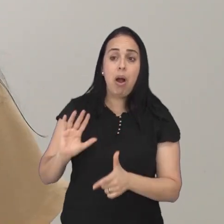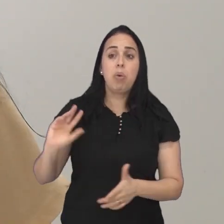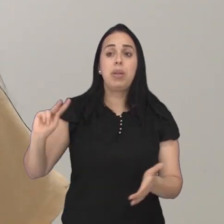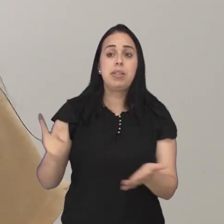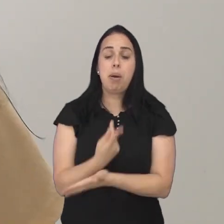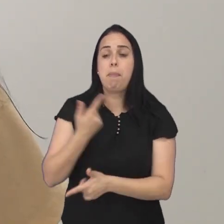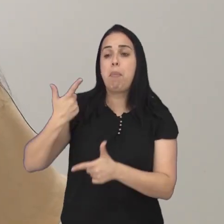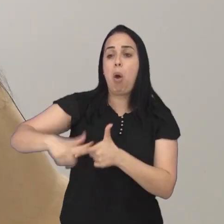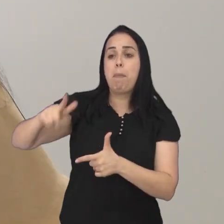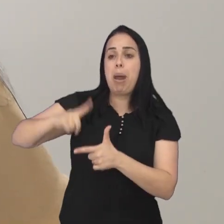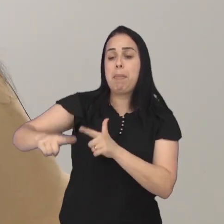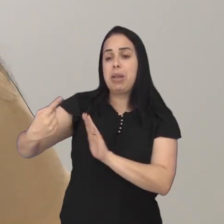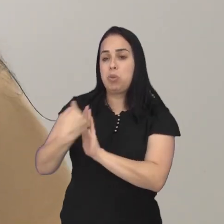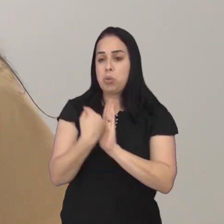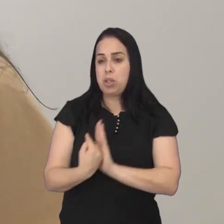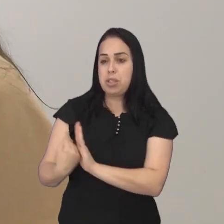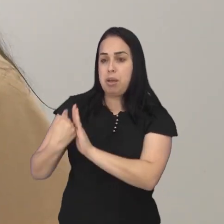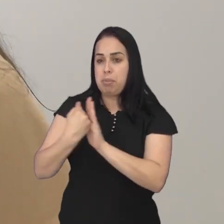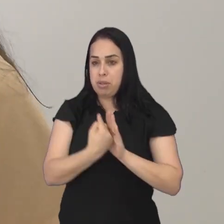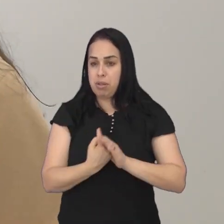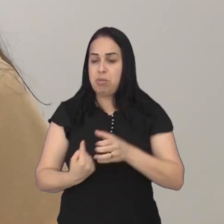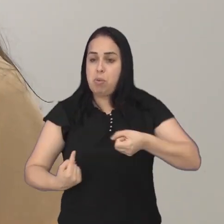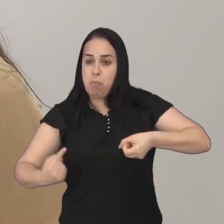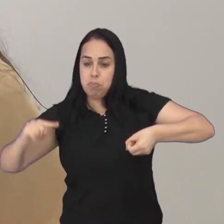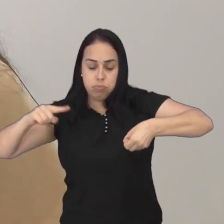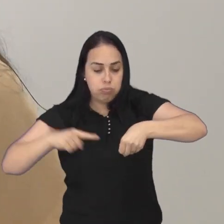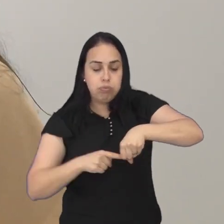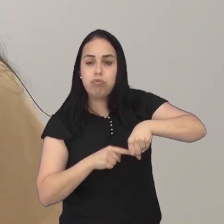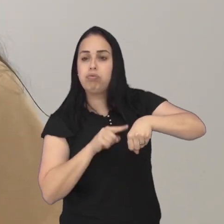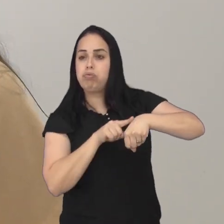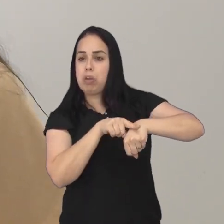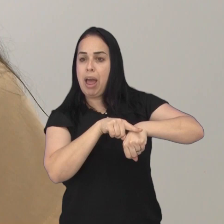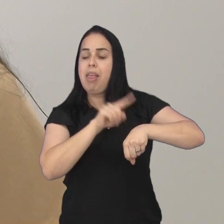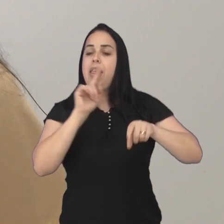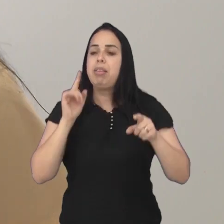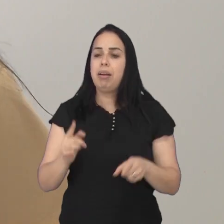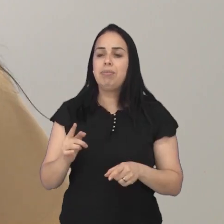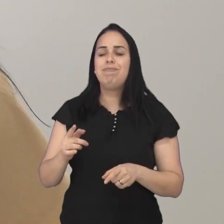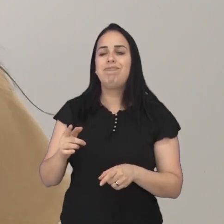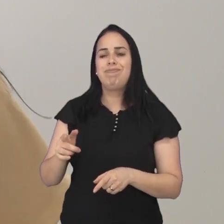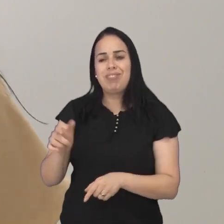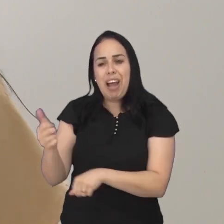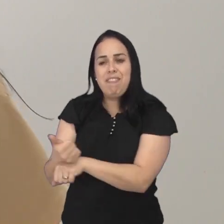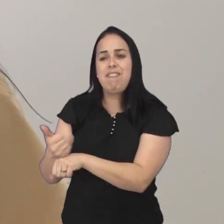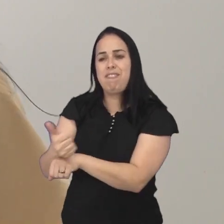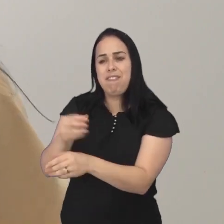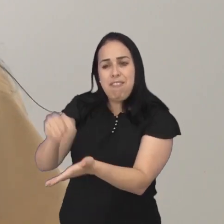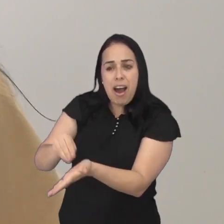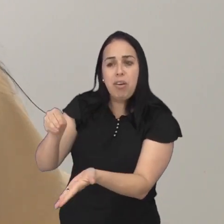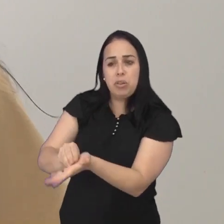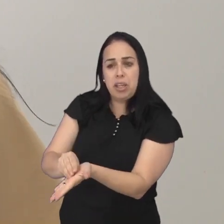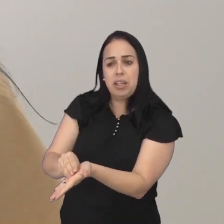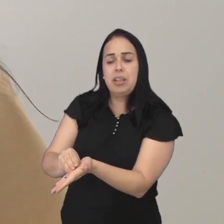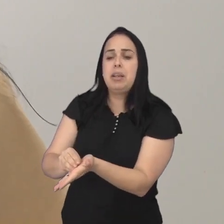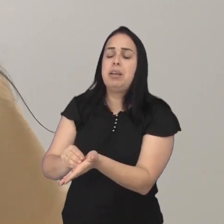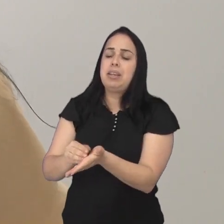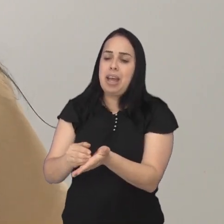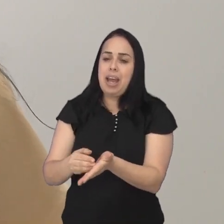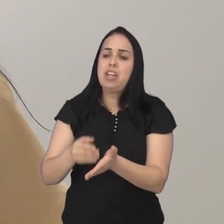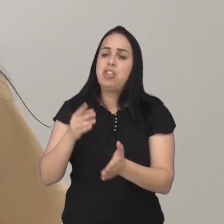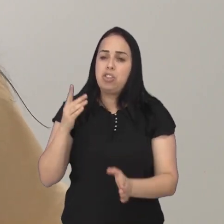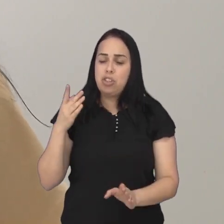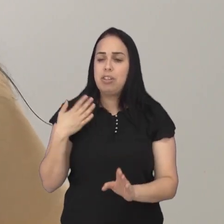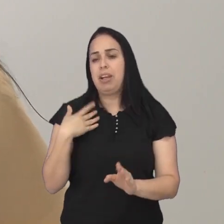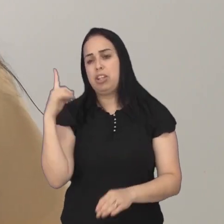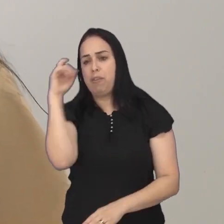com a colonoscopia, que infelizmente a gente tem uma demanda reprimida e isso impacta diretamente no diagnóstico de câncer